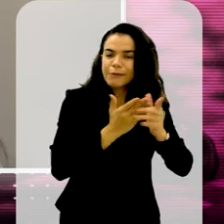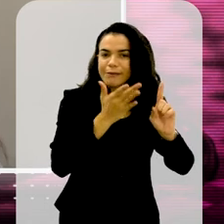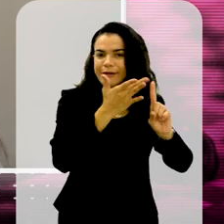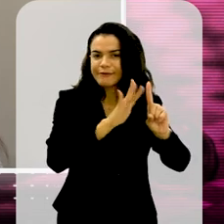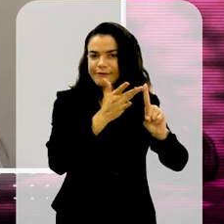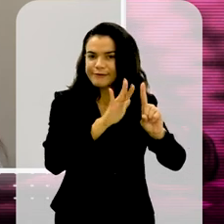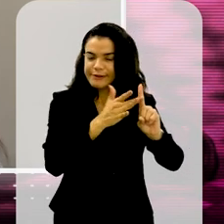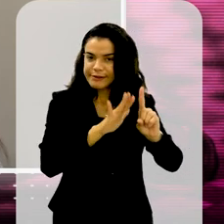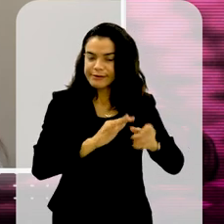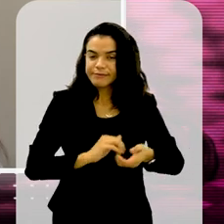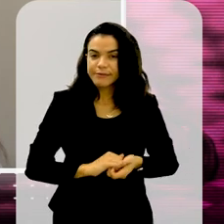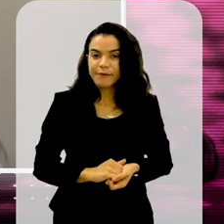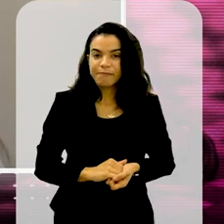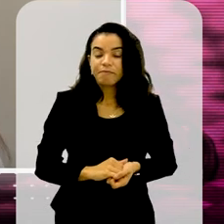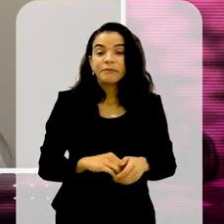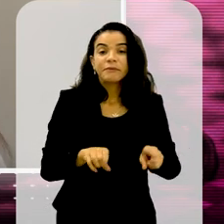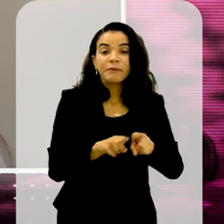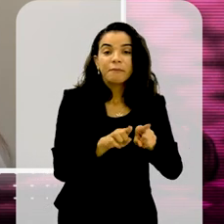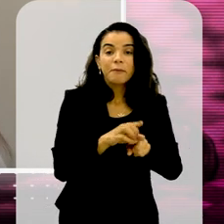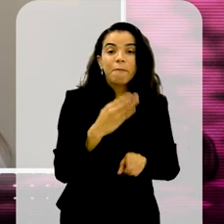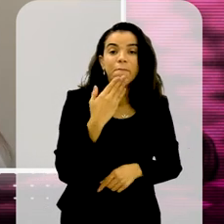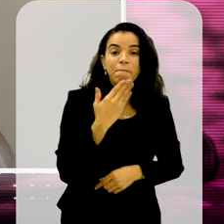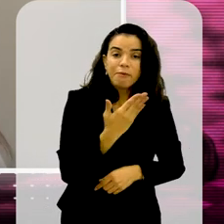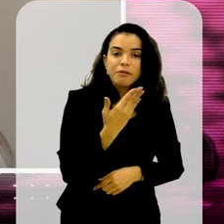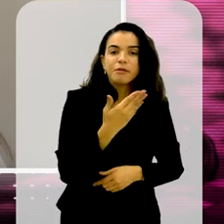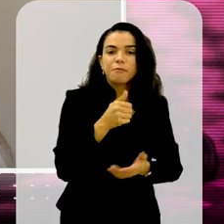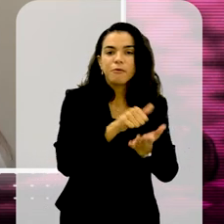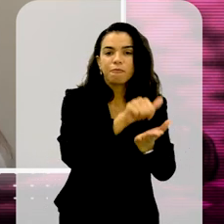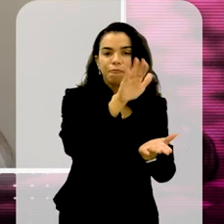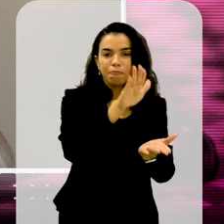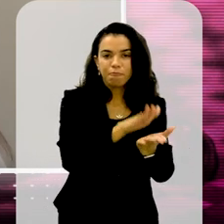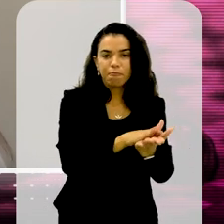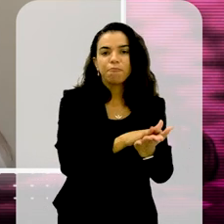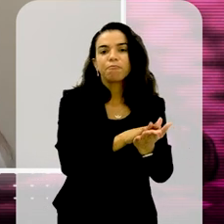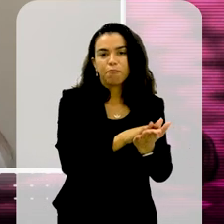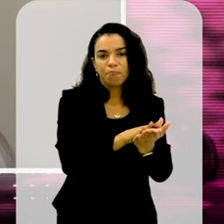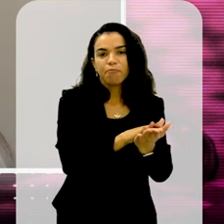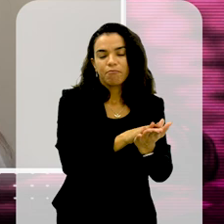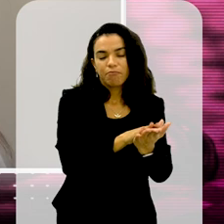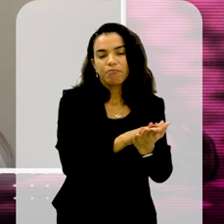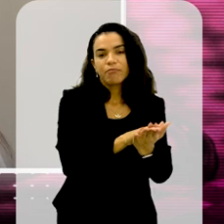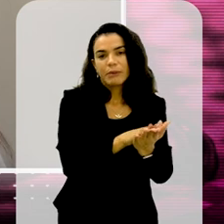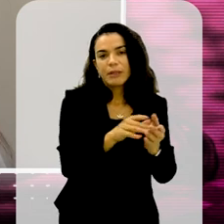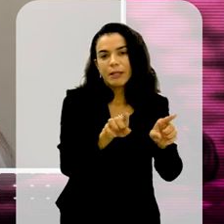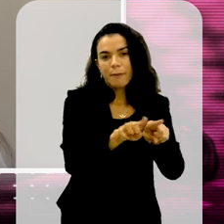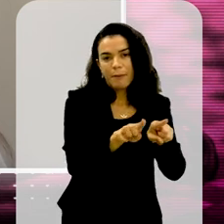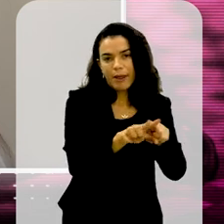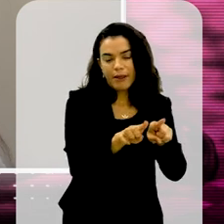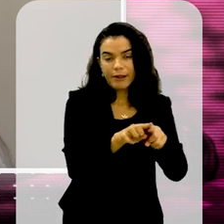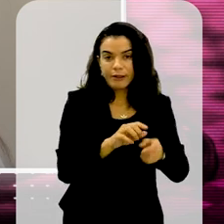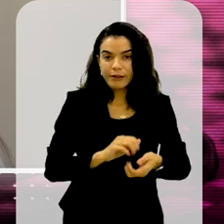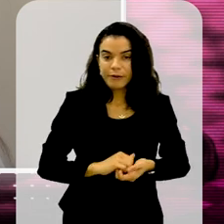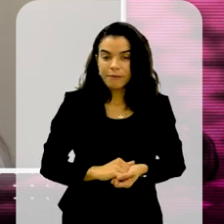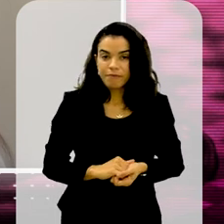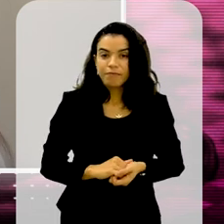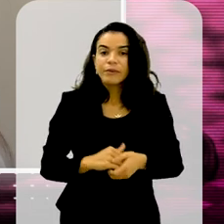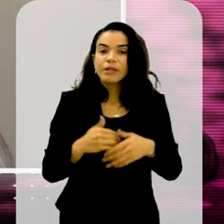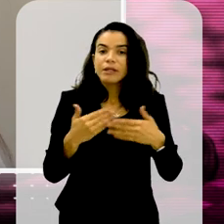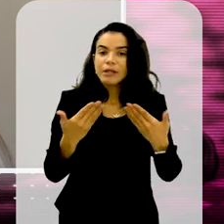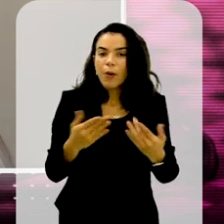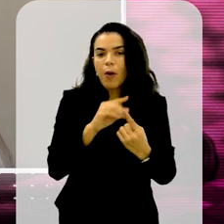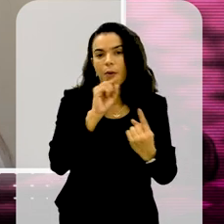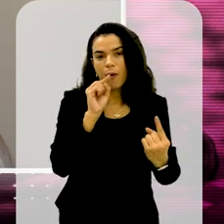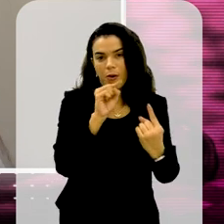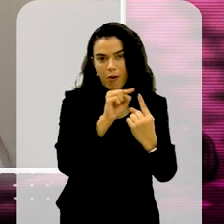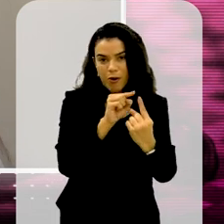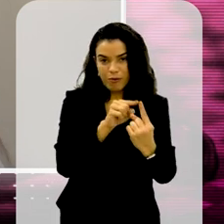a vítima seguir em paz. E também pedindo indenização por danos morais e eventualmente materiais que ela tenha sofrido. Então,